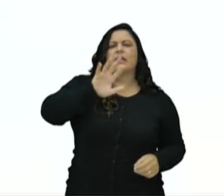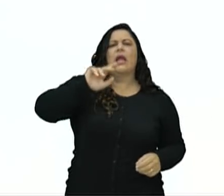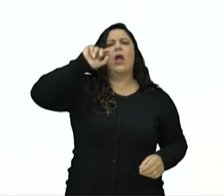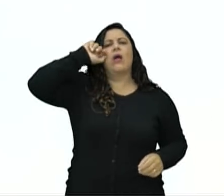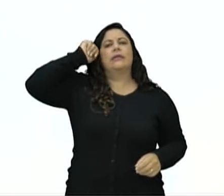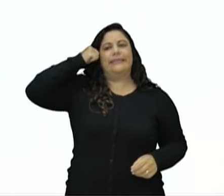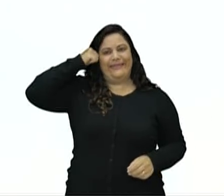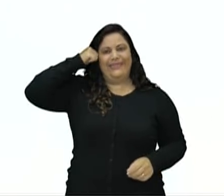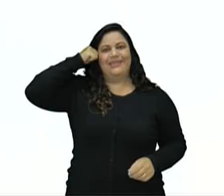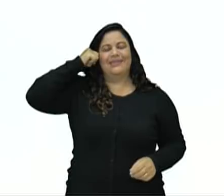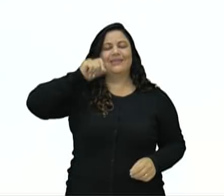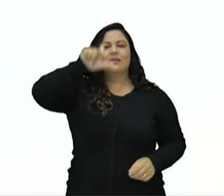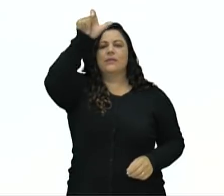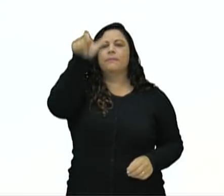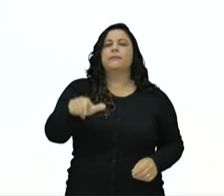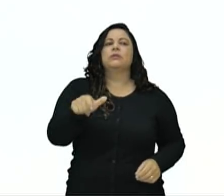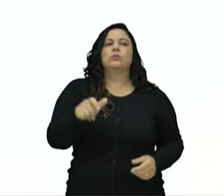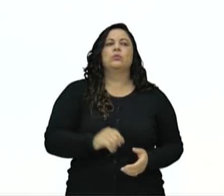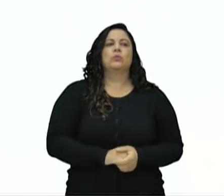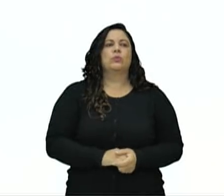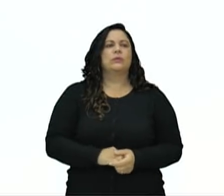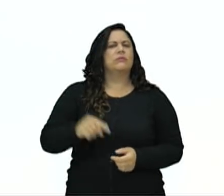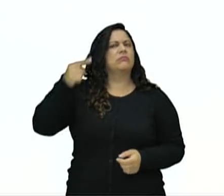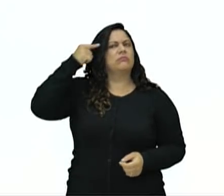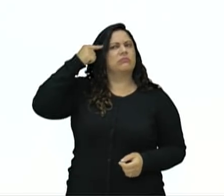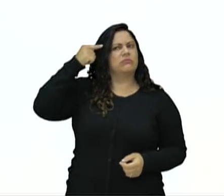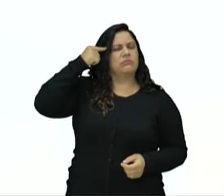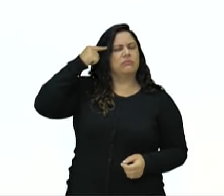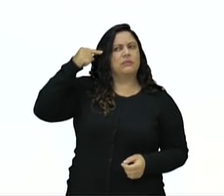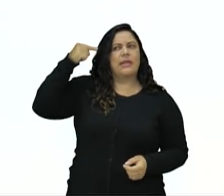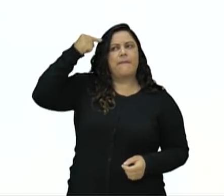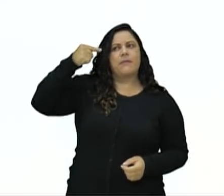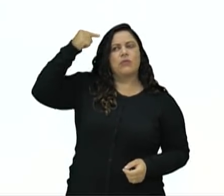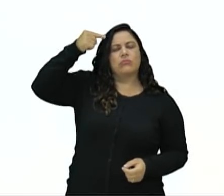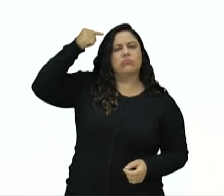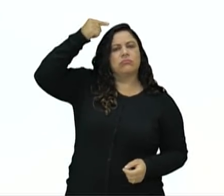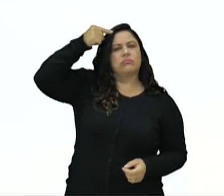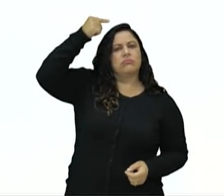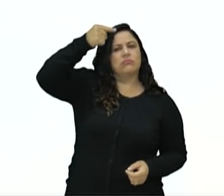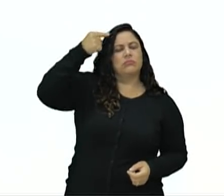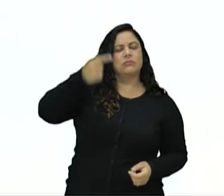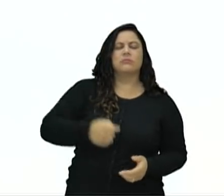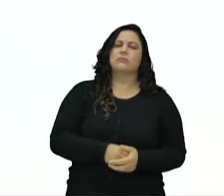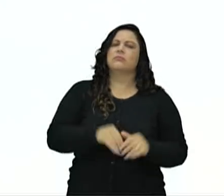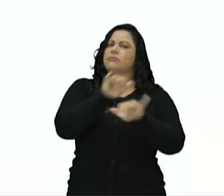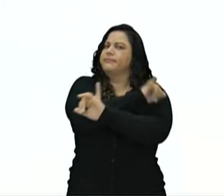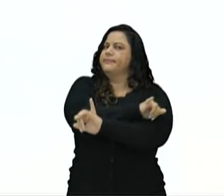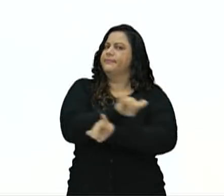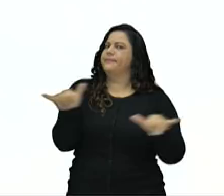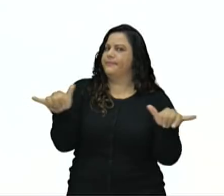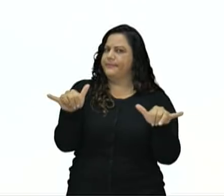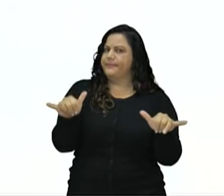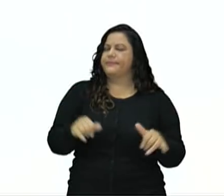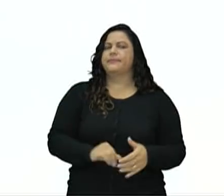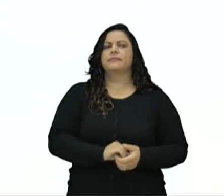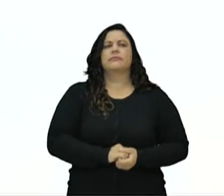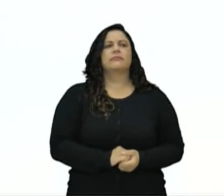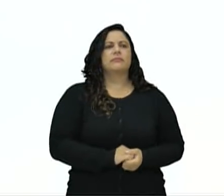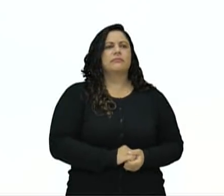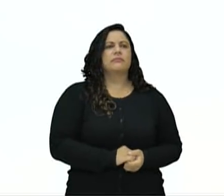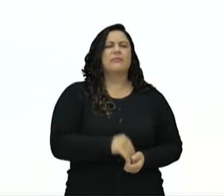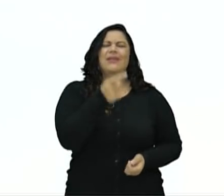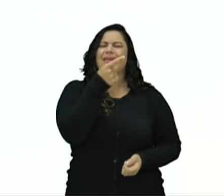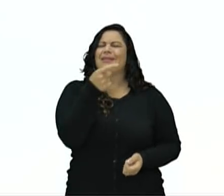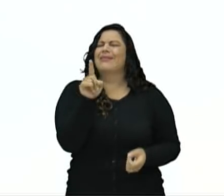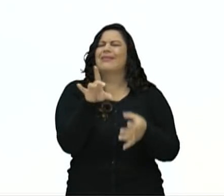e ela tem o cabelo dela todo enroladinho e ali uma mensagem, um discurso verbal que diz assim: não deixe